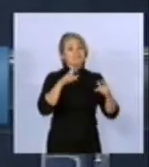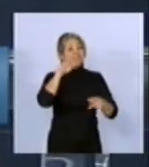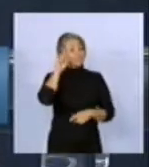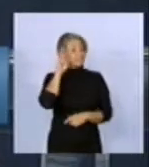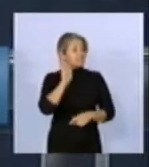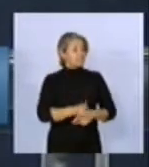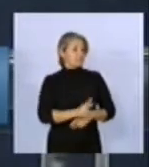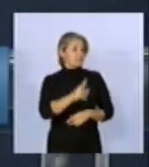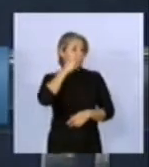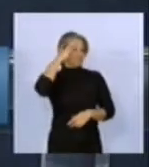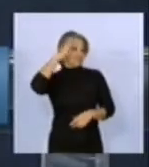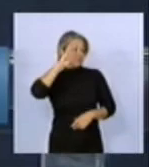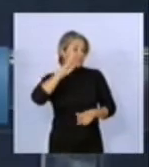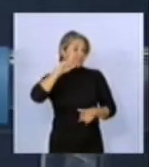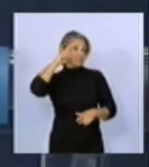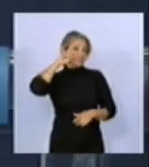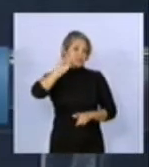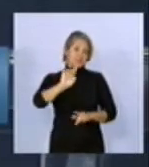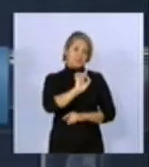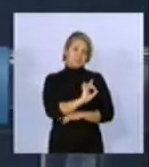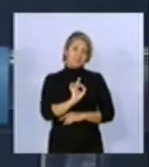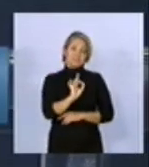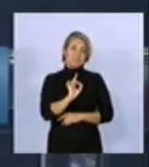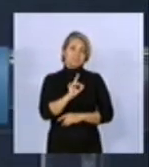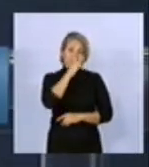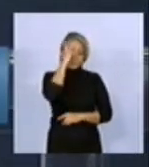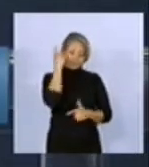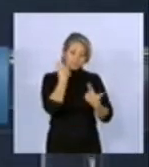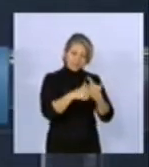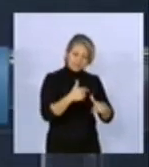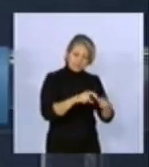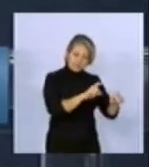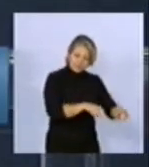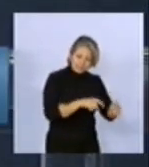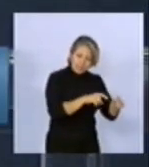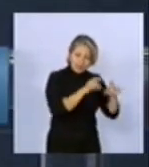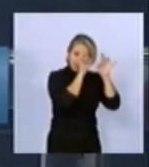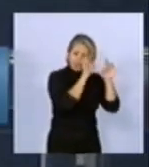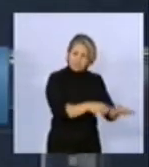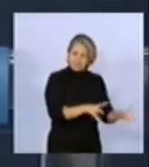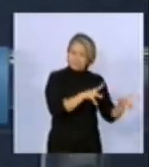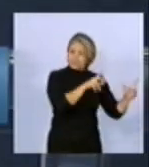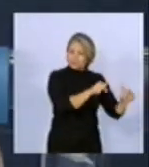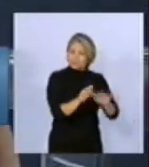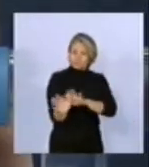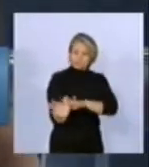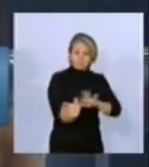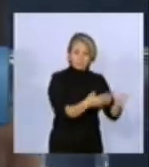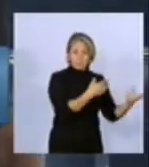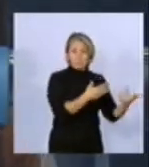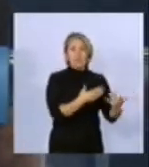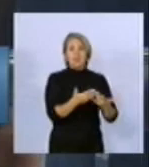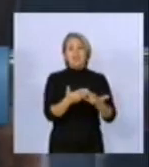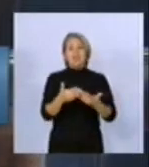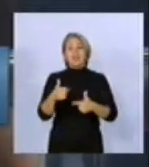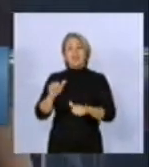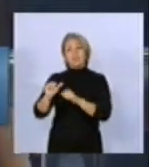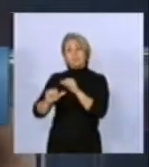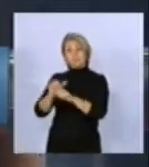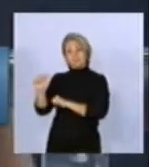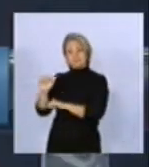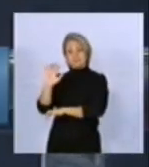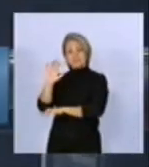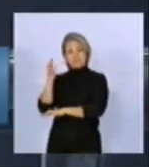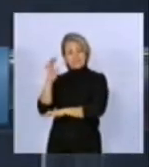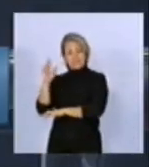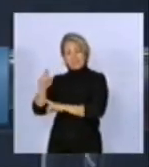dia pelo menos e esse agricultor ele está deixando o campo é uma reforma da Lei ao contrário e quanto o